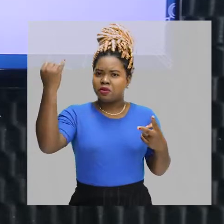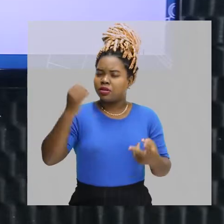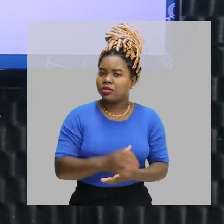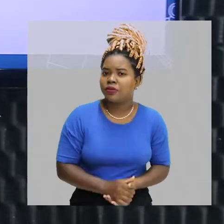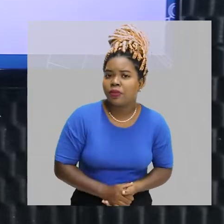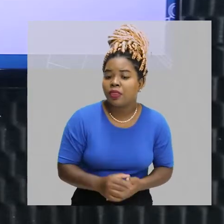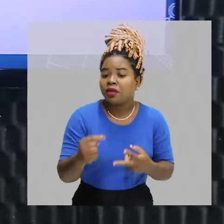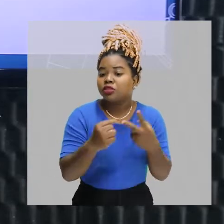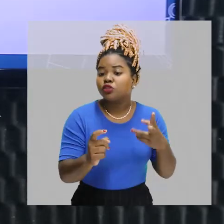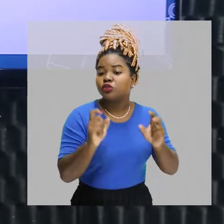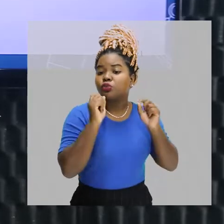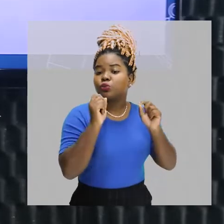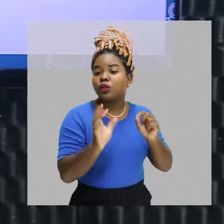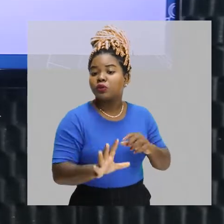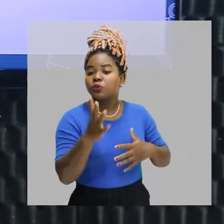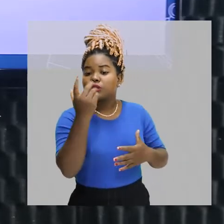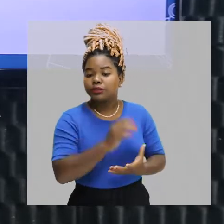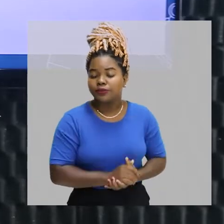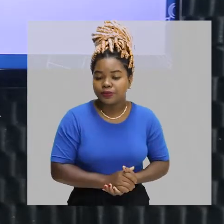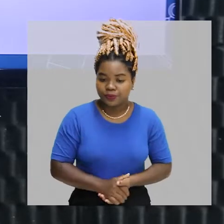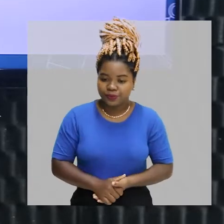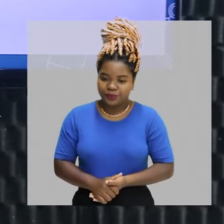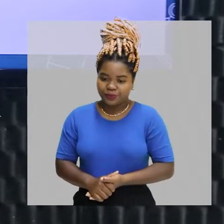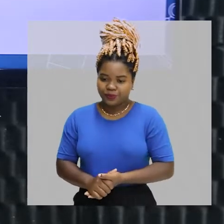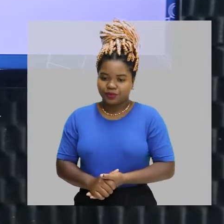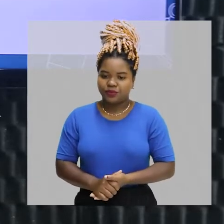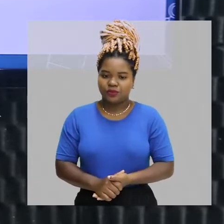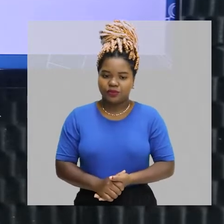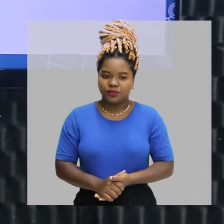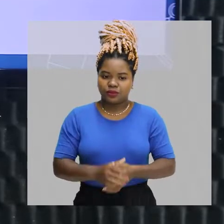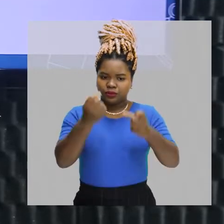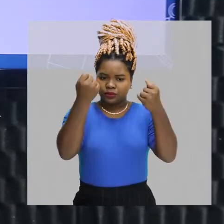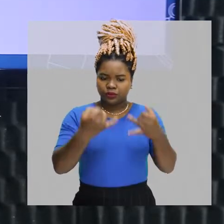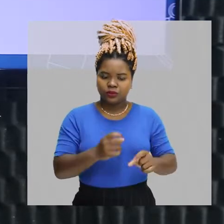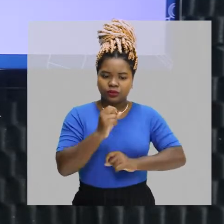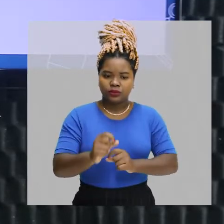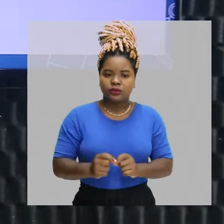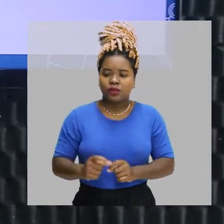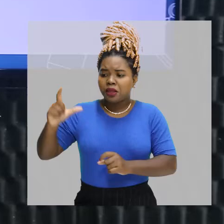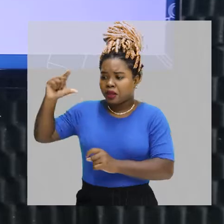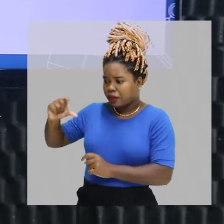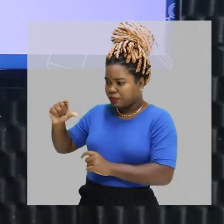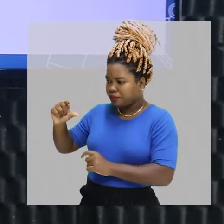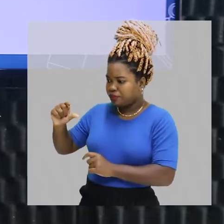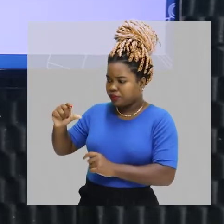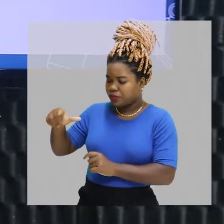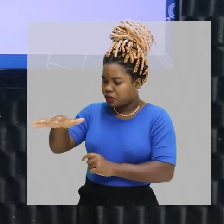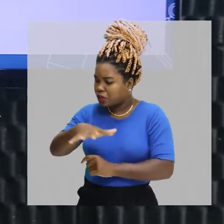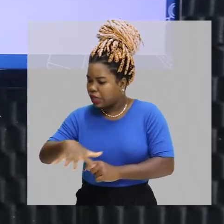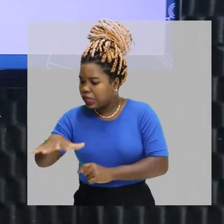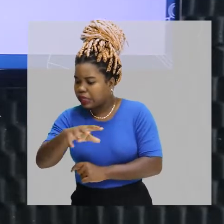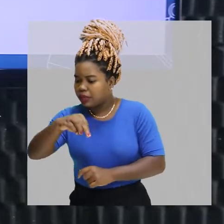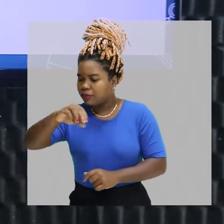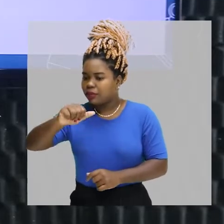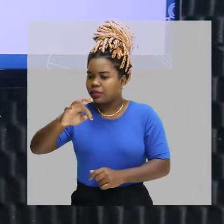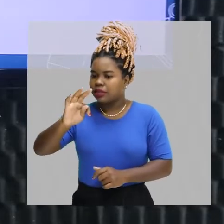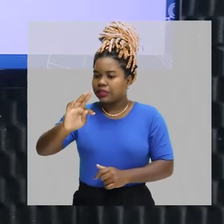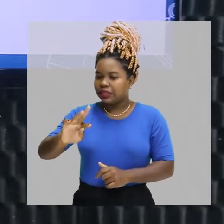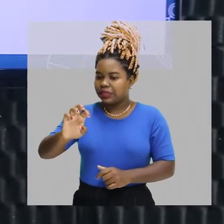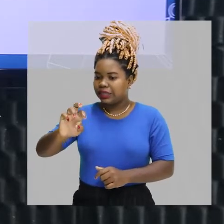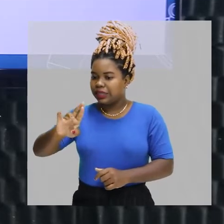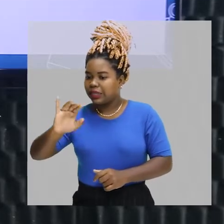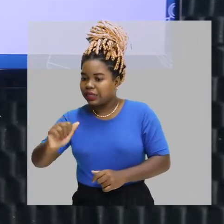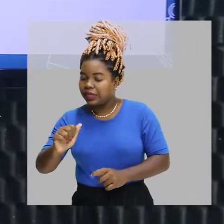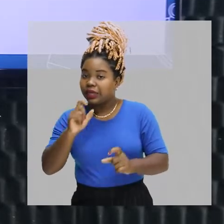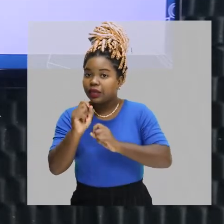eles falavam, né, que a menor parte da matéria é o átomo. Então a